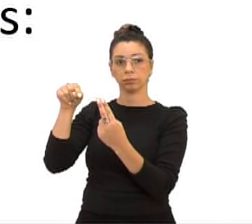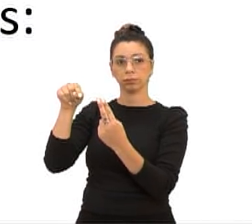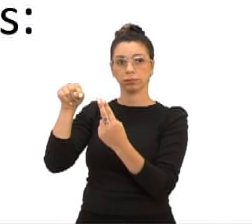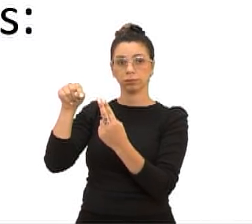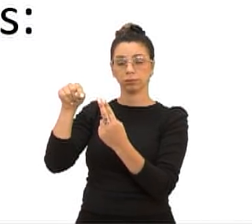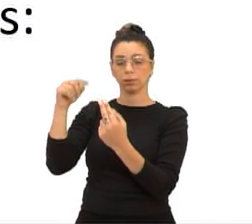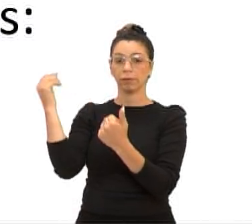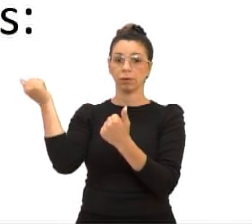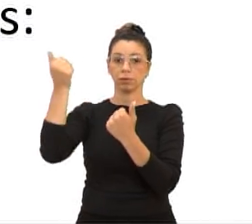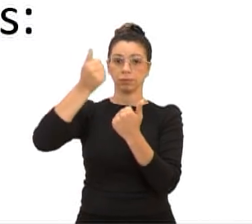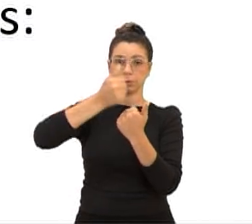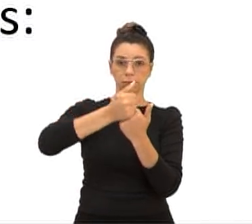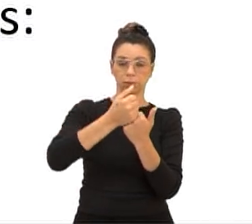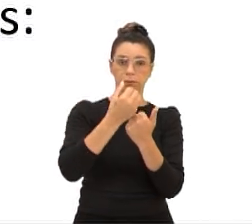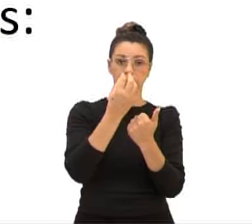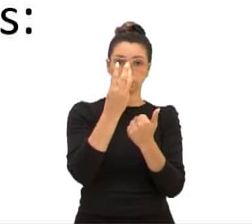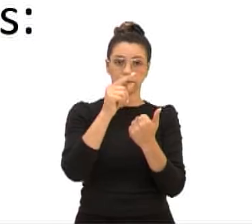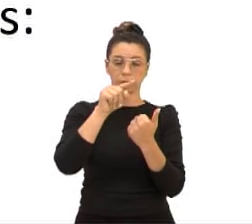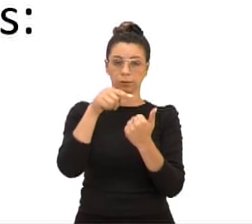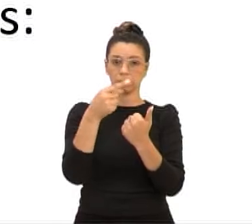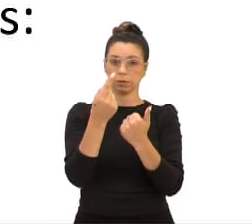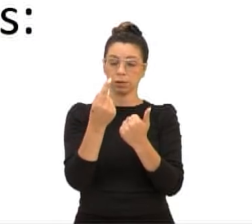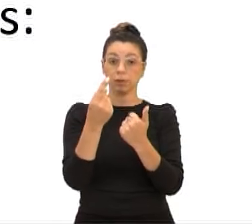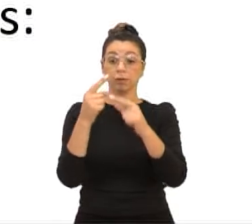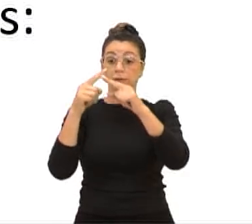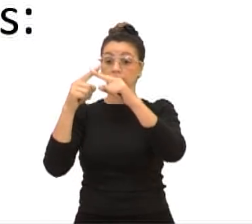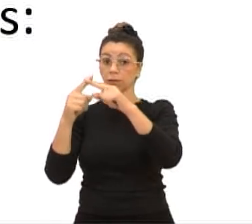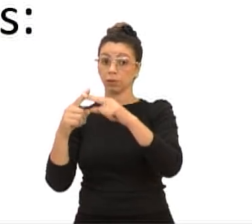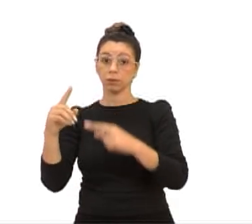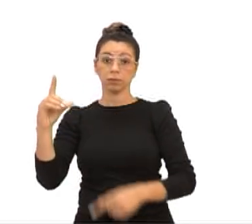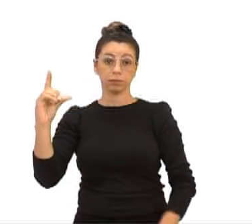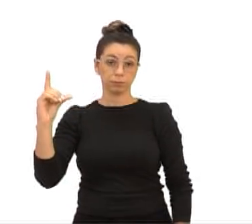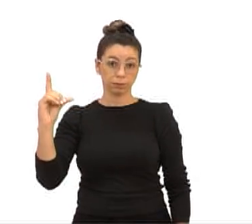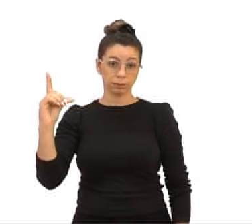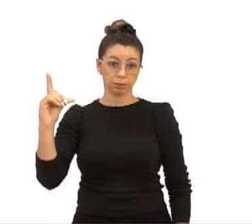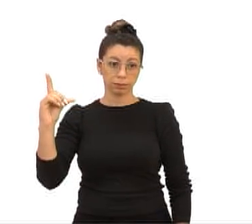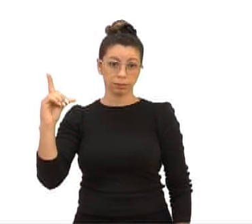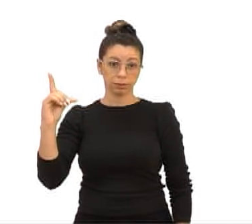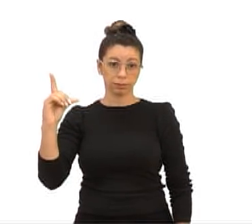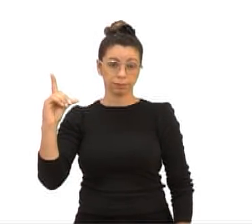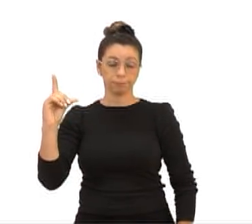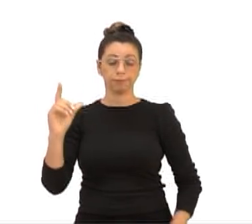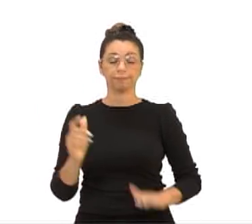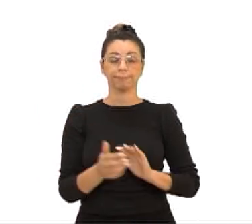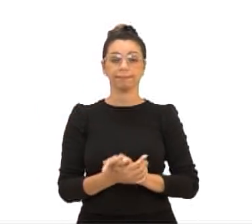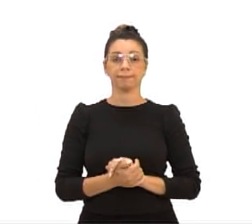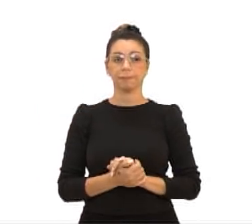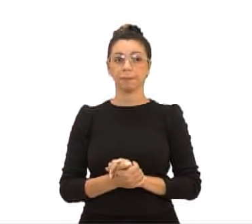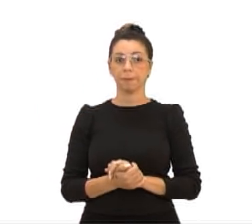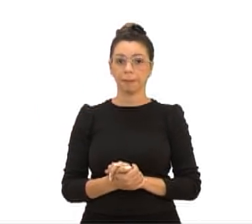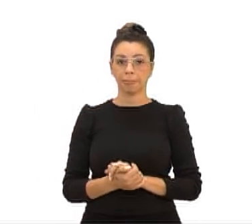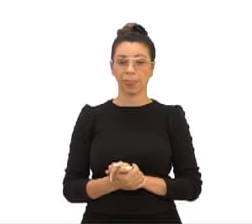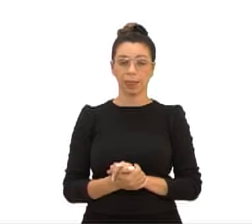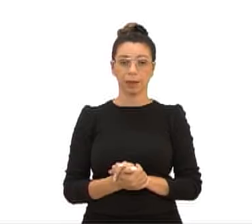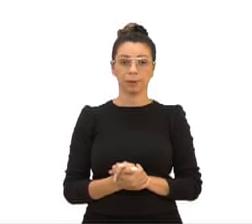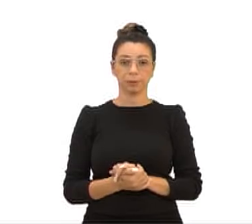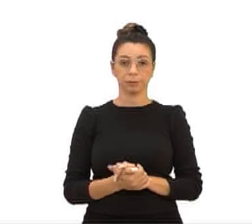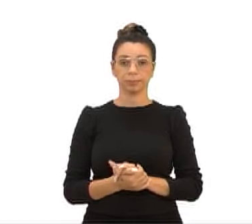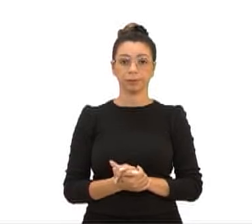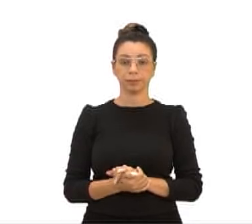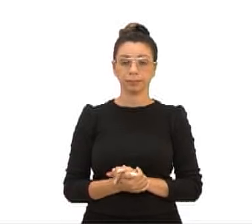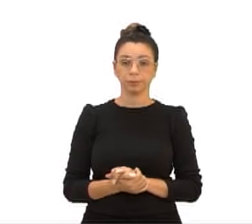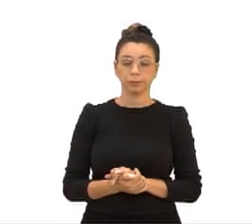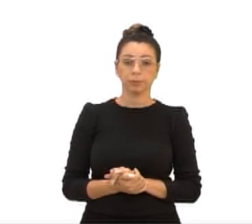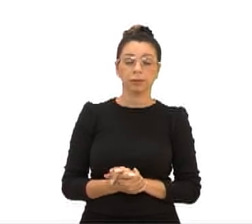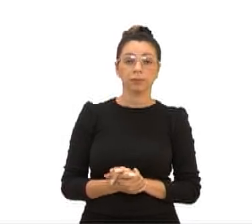3,1, vezes diâmetro, ok? Então, vamos lá, tá? Vamos lá, vamos calcular então aqui